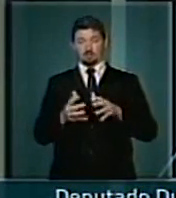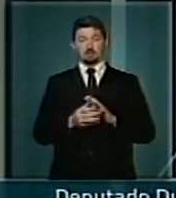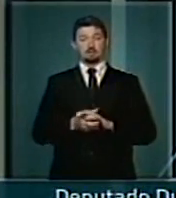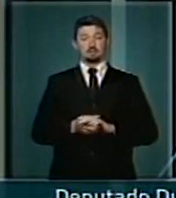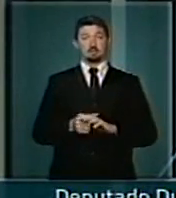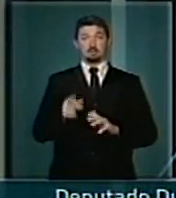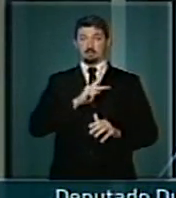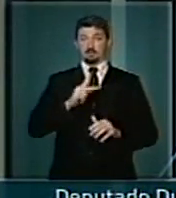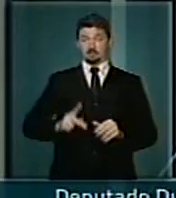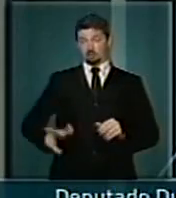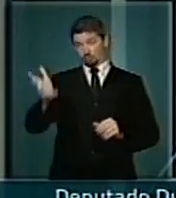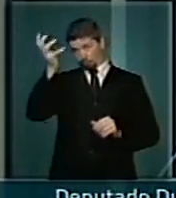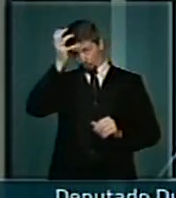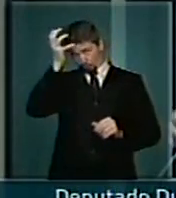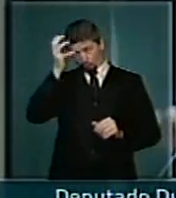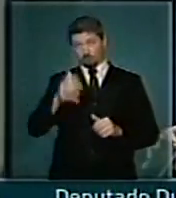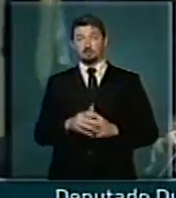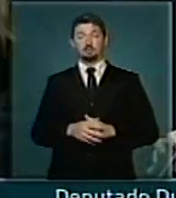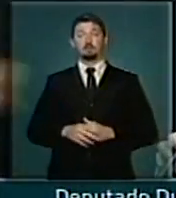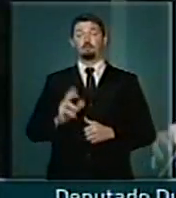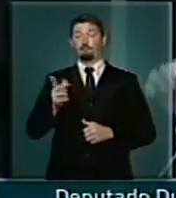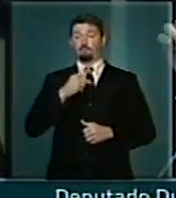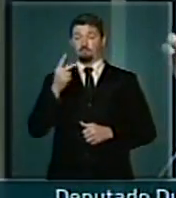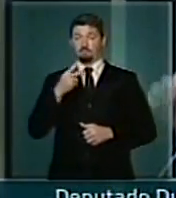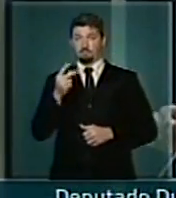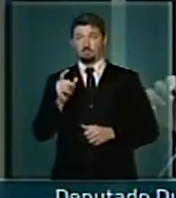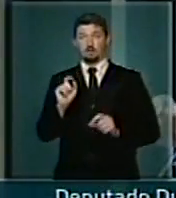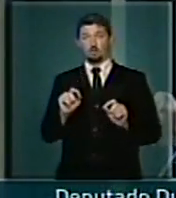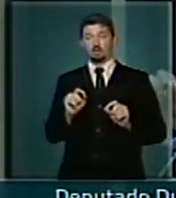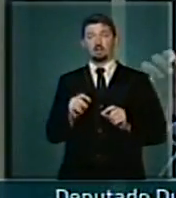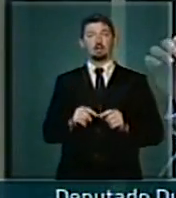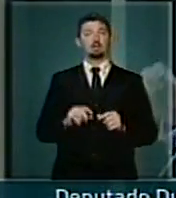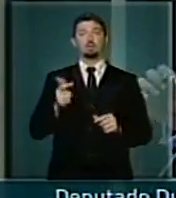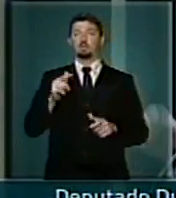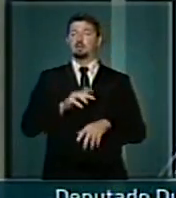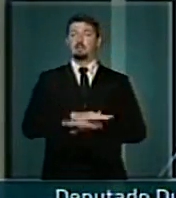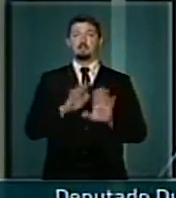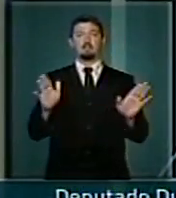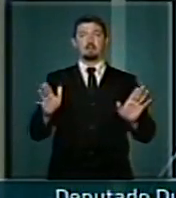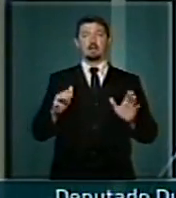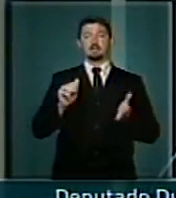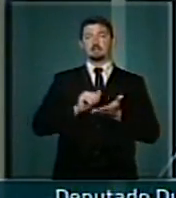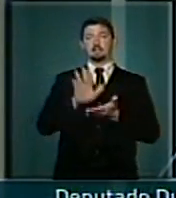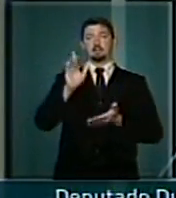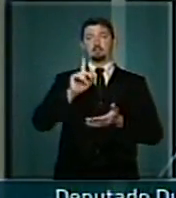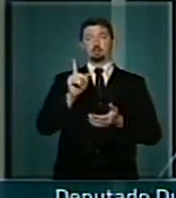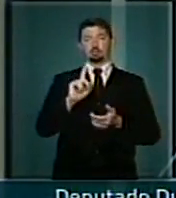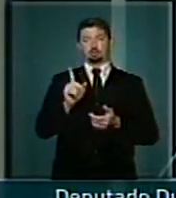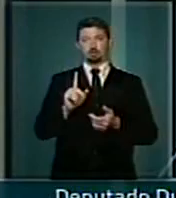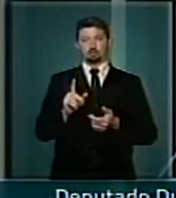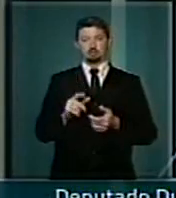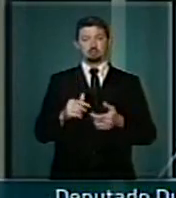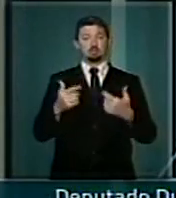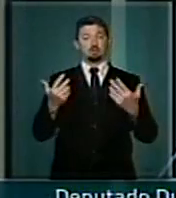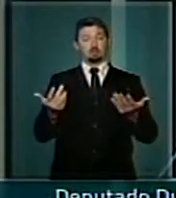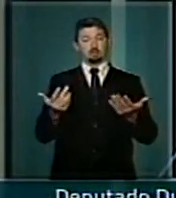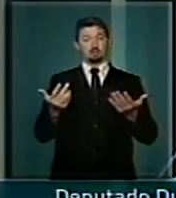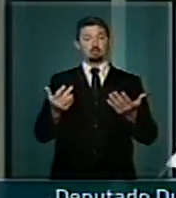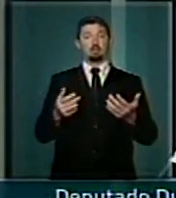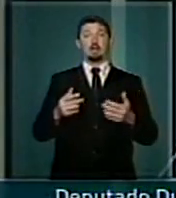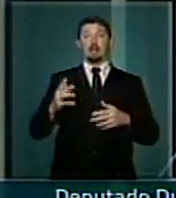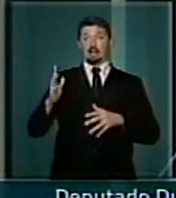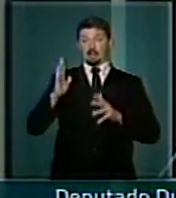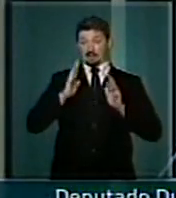a presidente Dilma Rousseff disse que não vai mais demitir. Ou seja, a